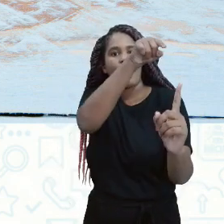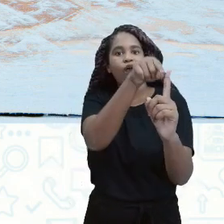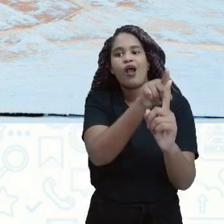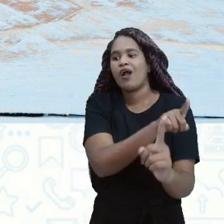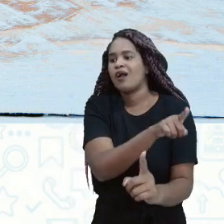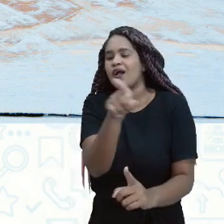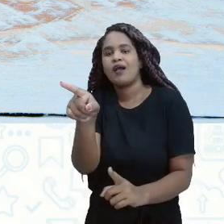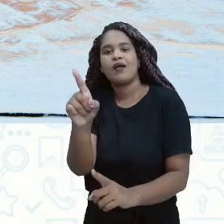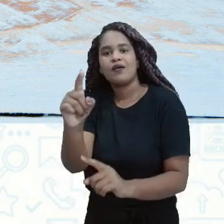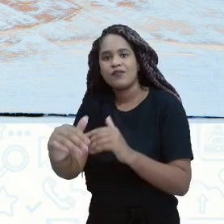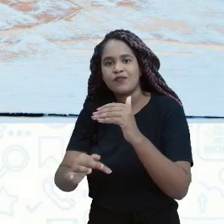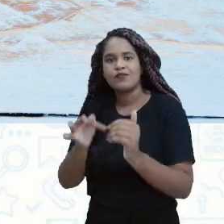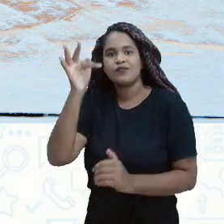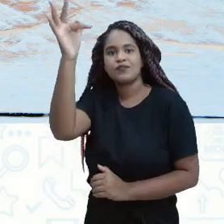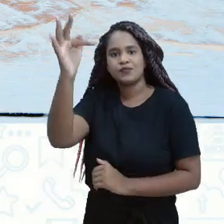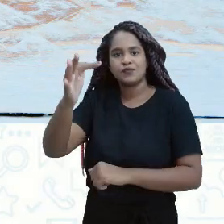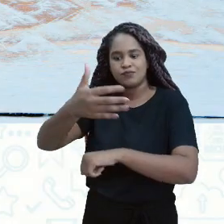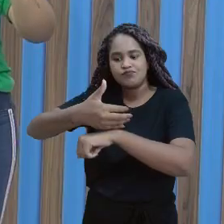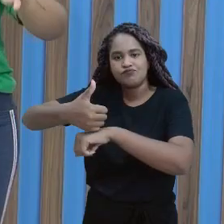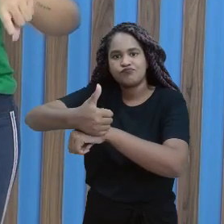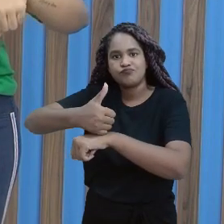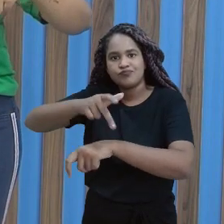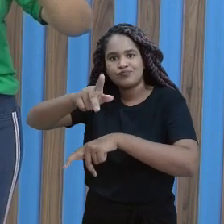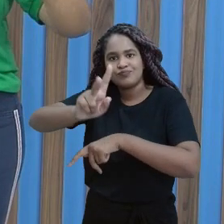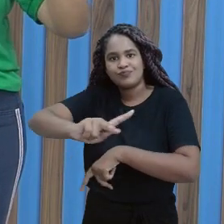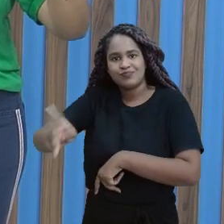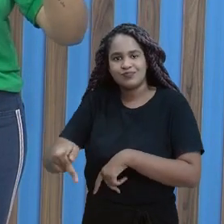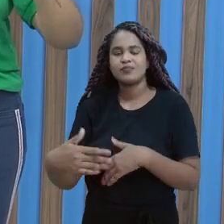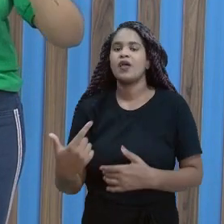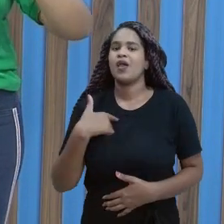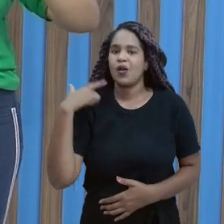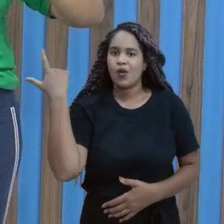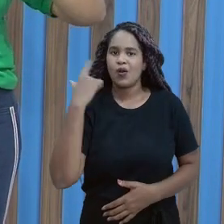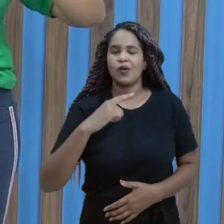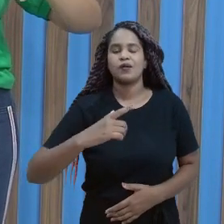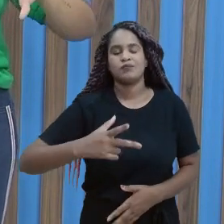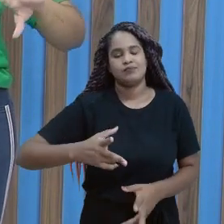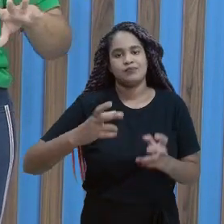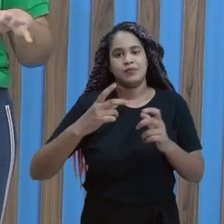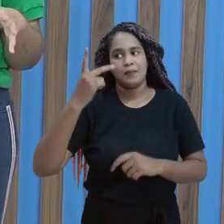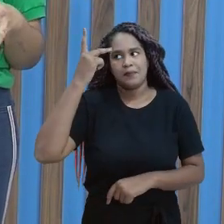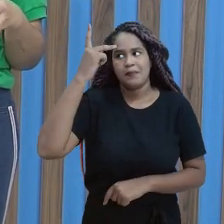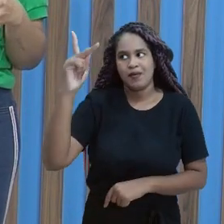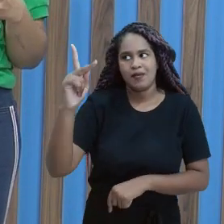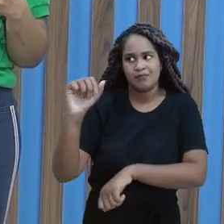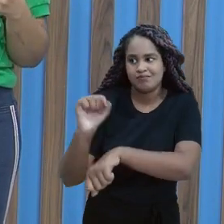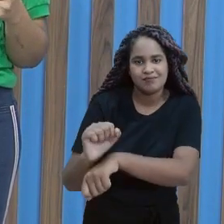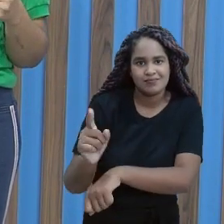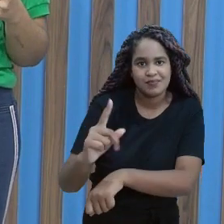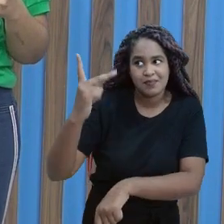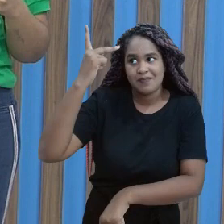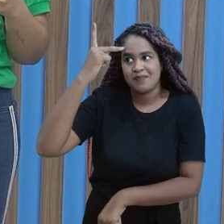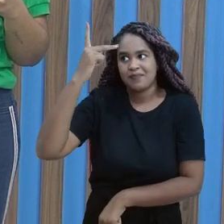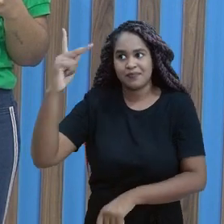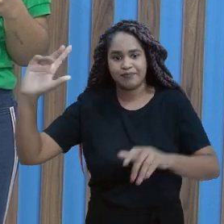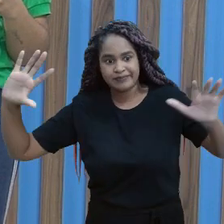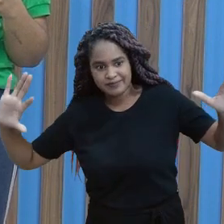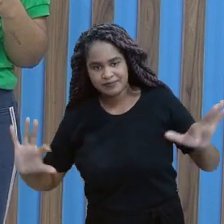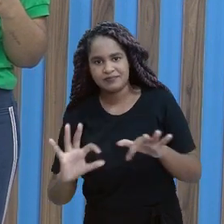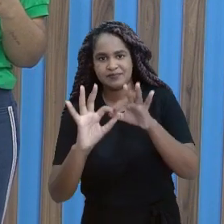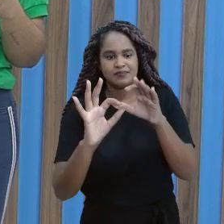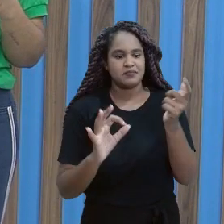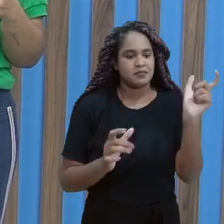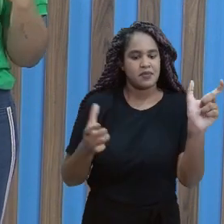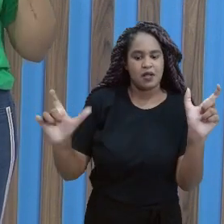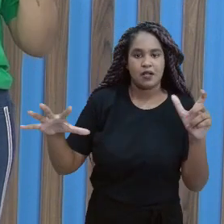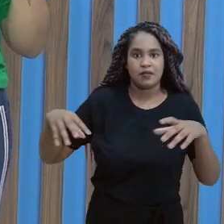seja, eu consigo reconhecer que é uma preposição porque ela está fazendo esse papel de juntar palavras